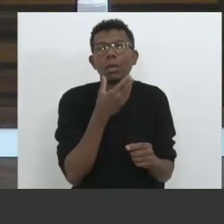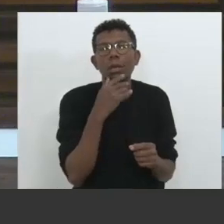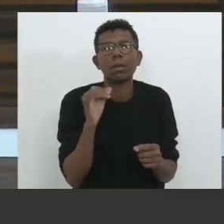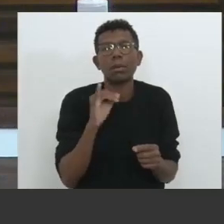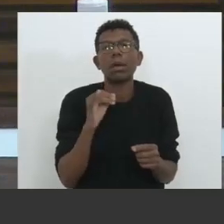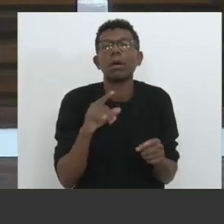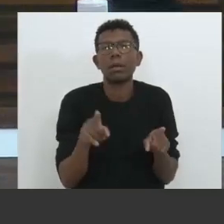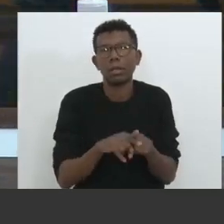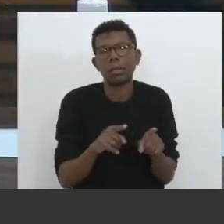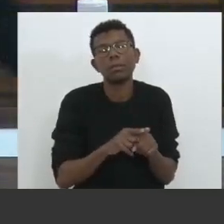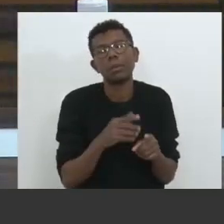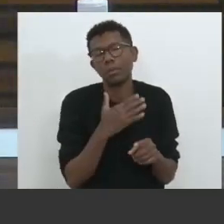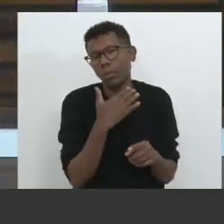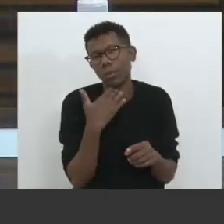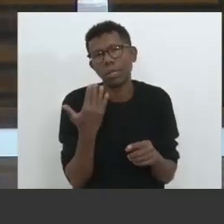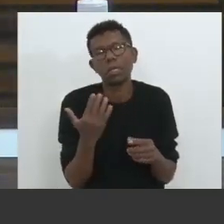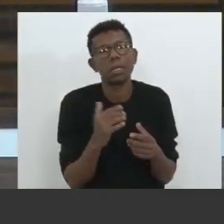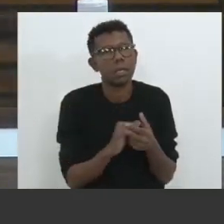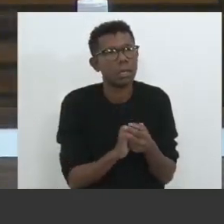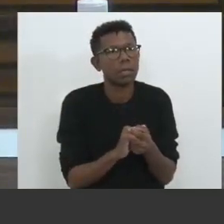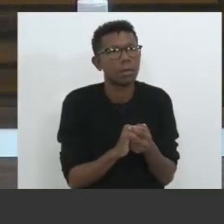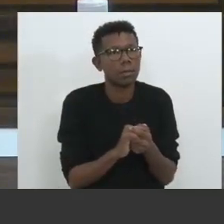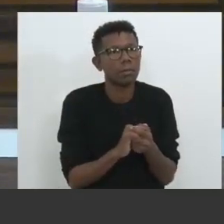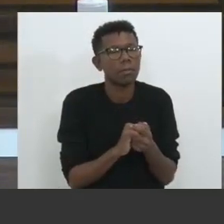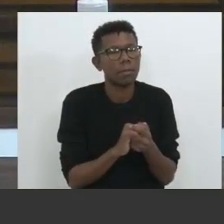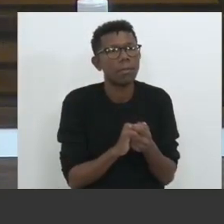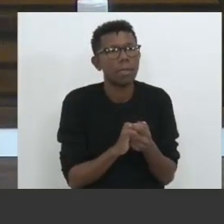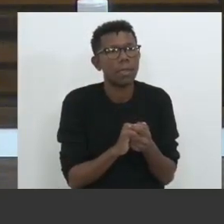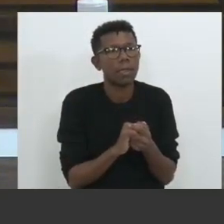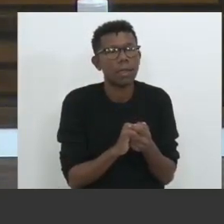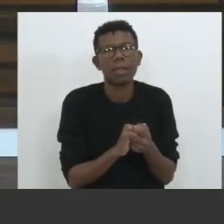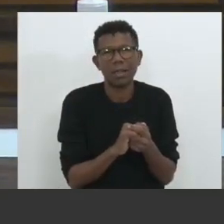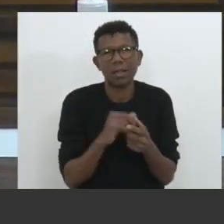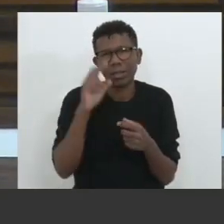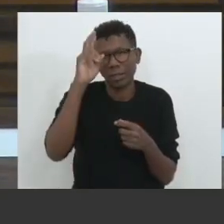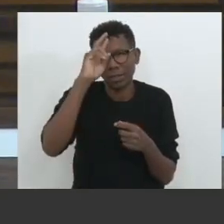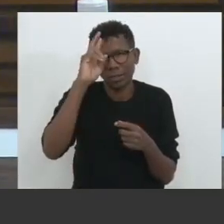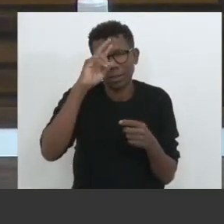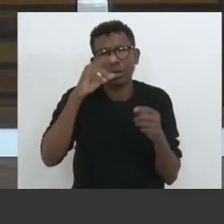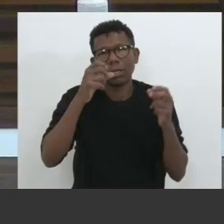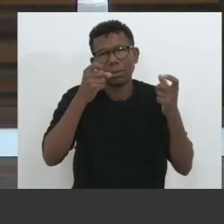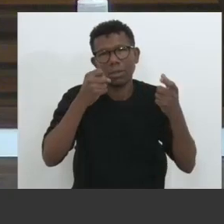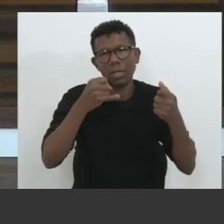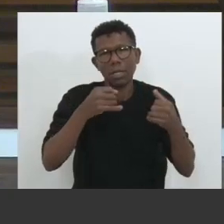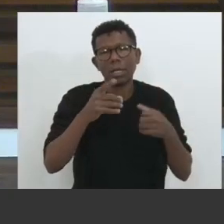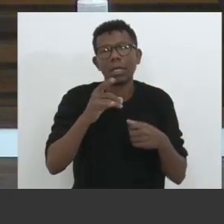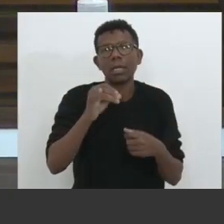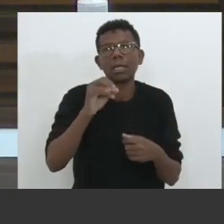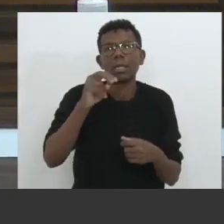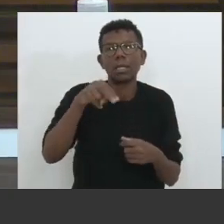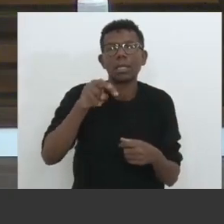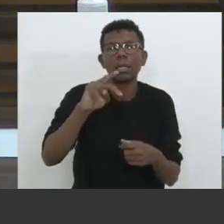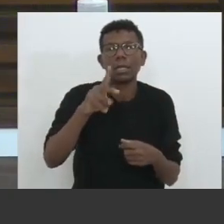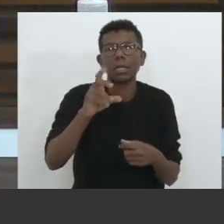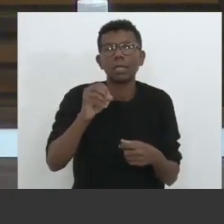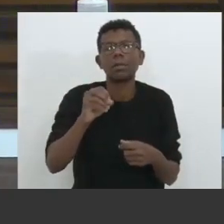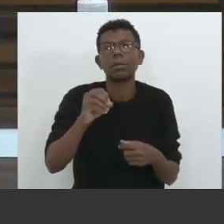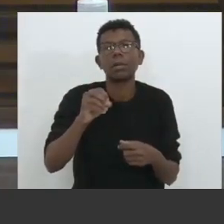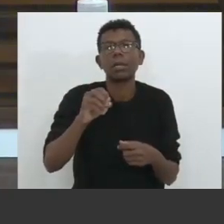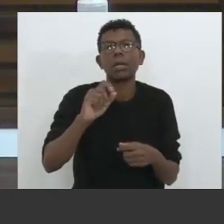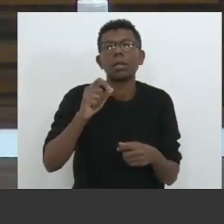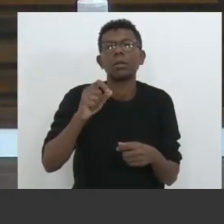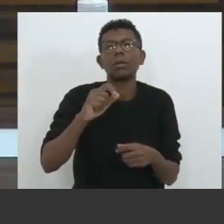tá e eu vou contar uma uma passagem para vocês do do Dinho o Dinho era fã do